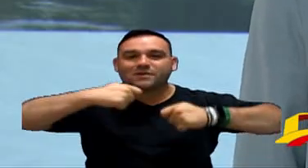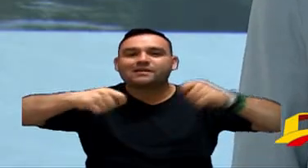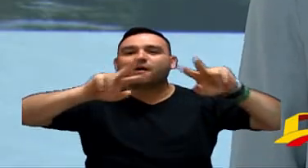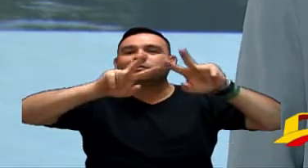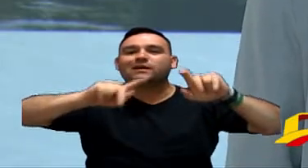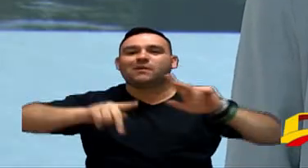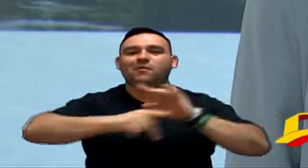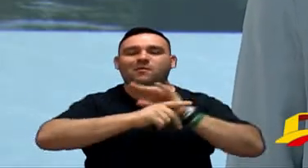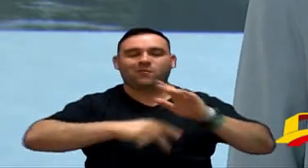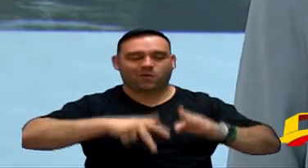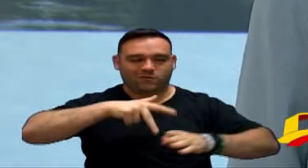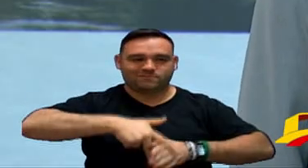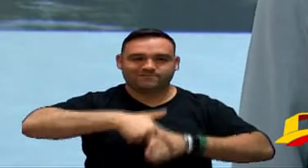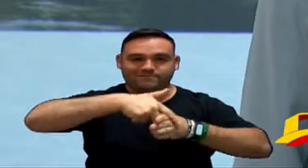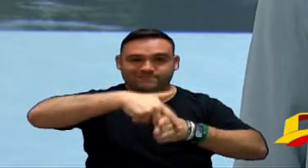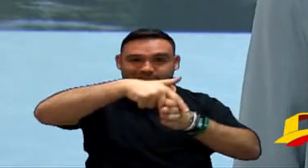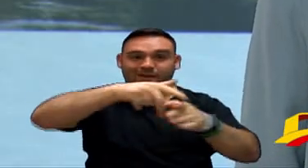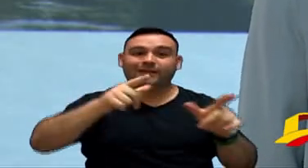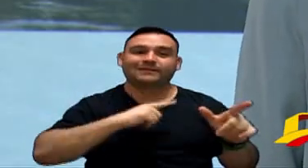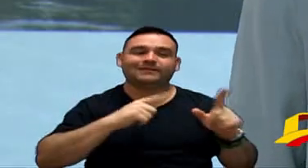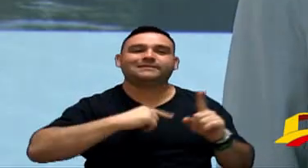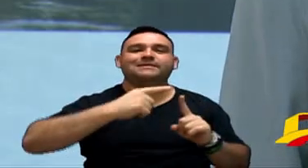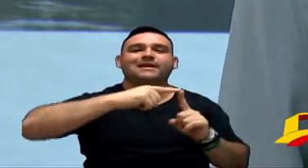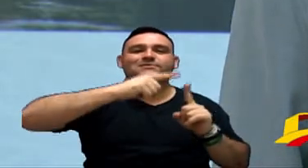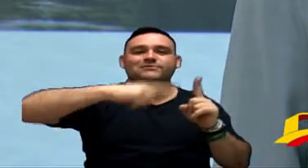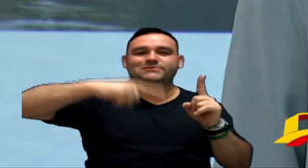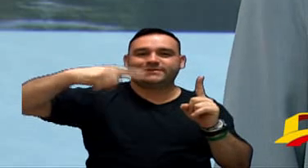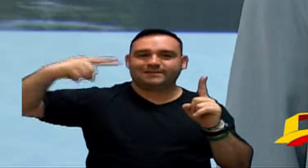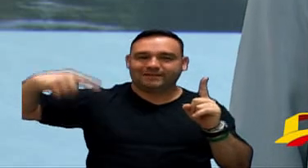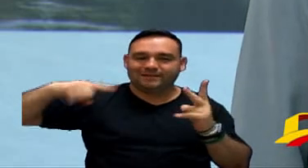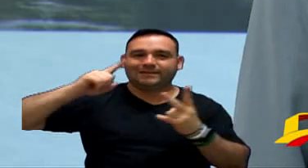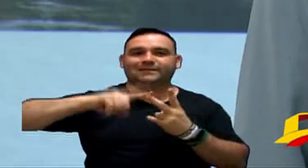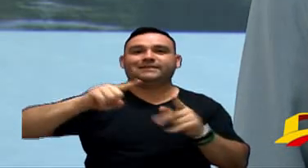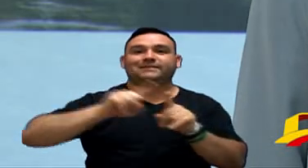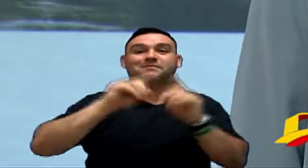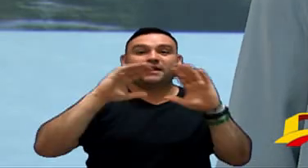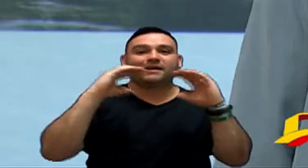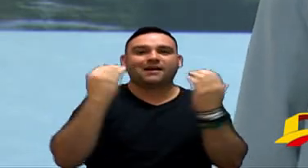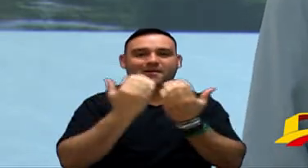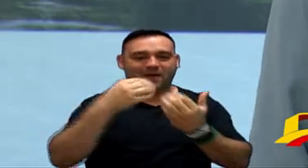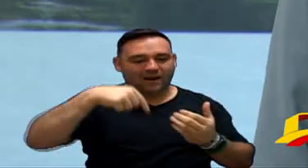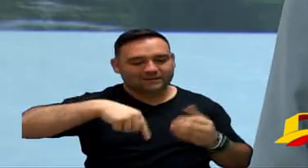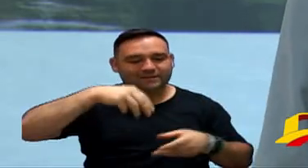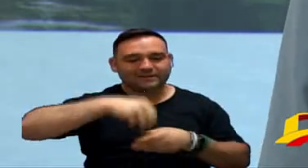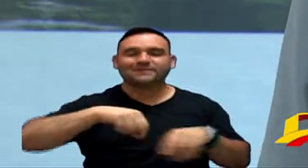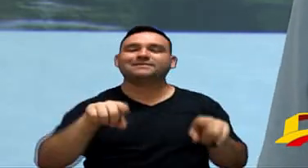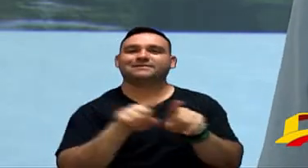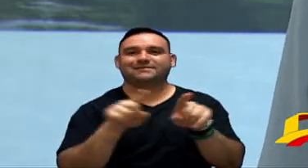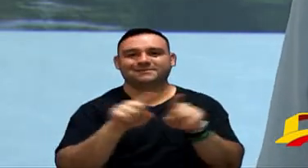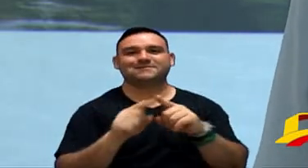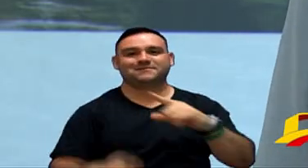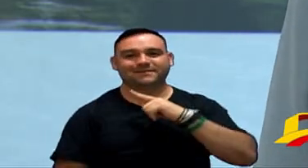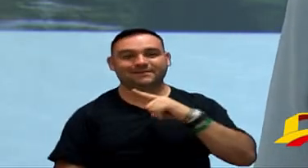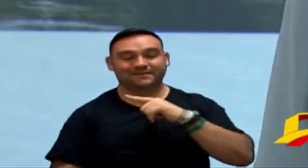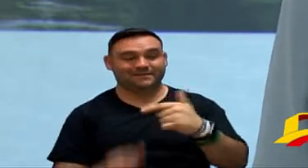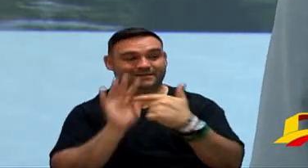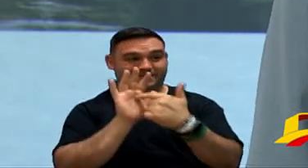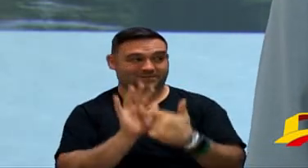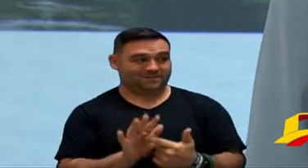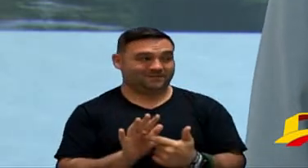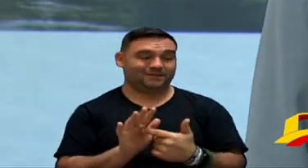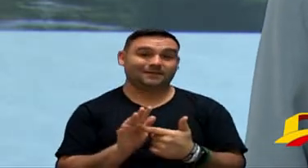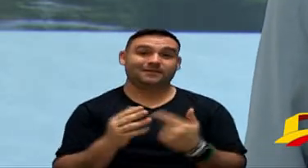prática dos tropeiros temos aqui no hall aqui da nossa casa de leis que